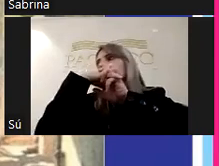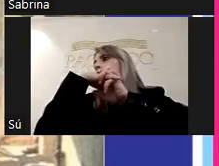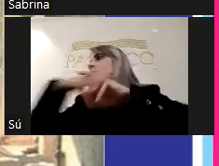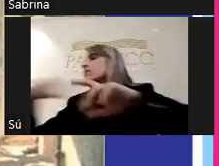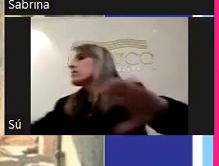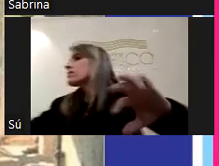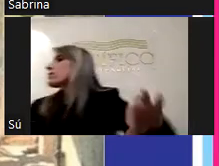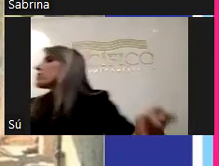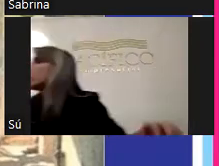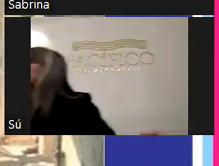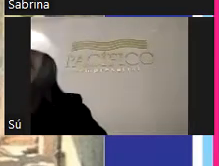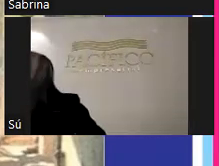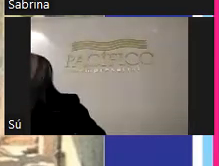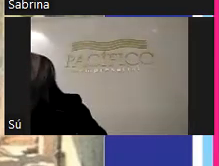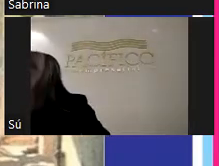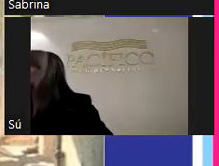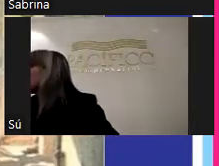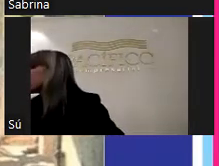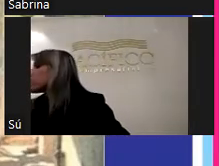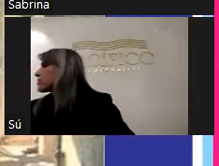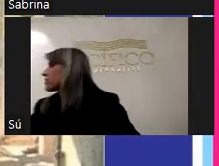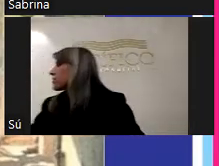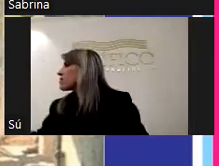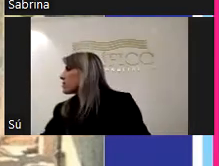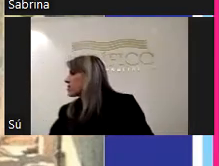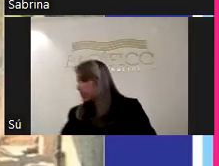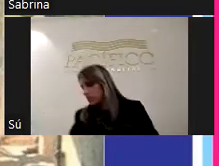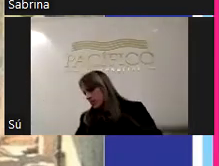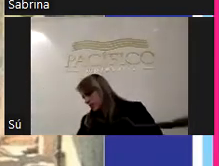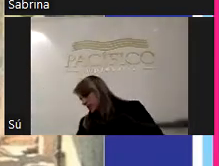que existia uma poeta lírica chamada Safo.